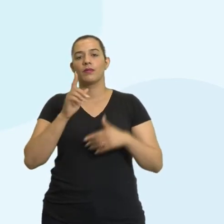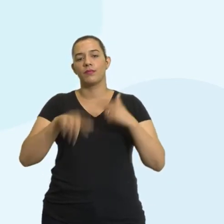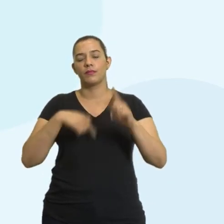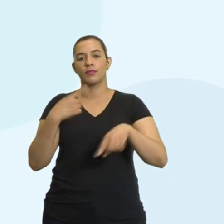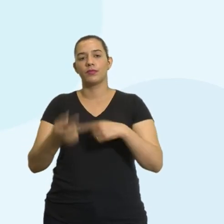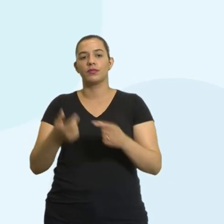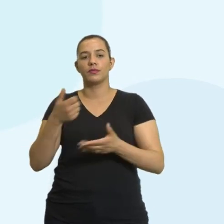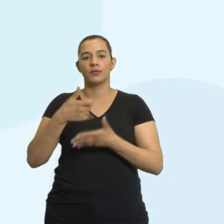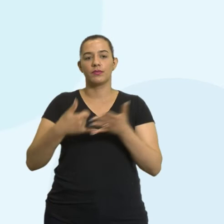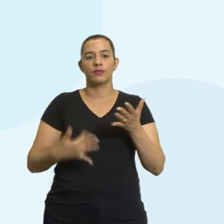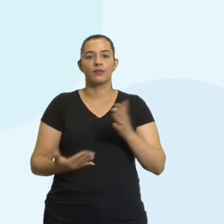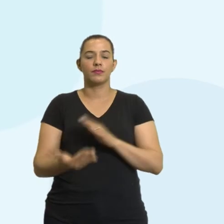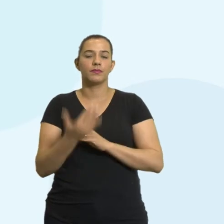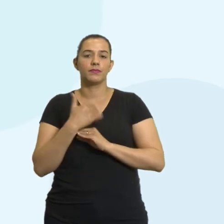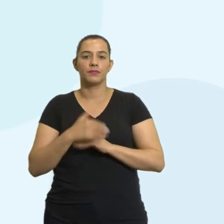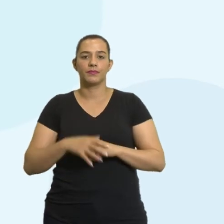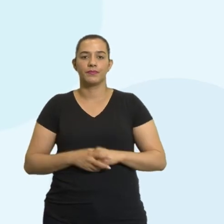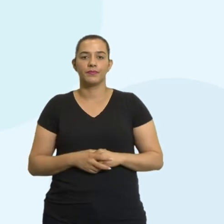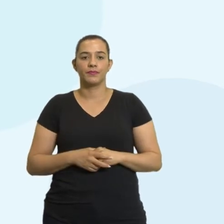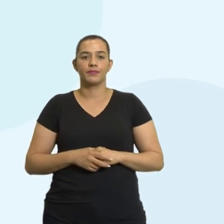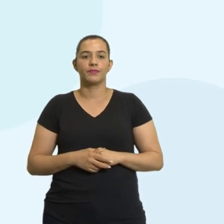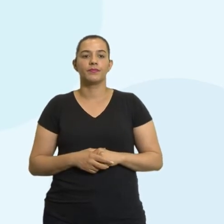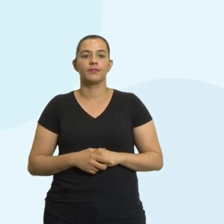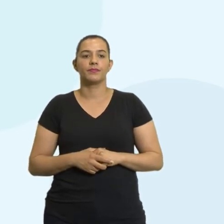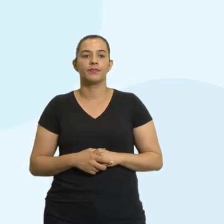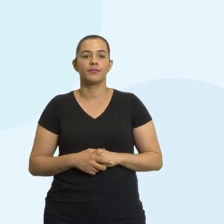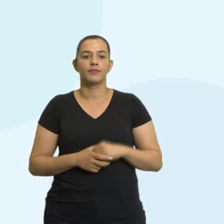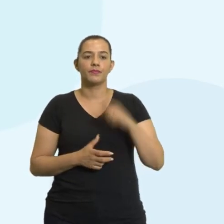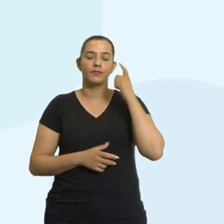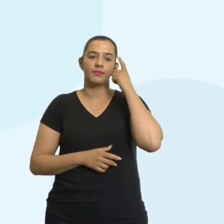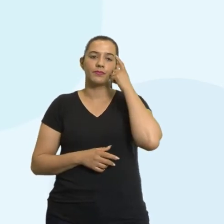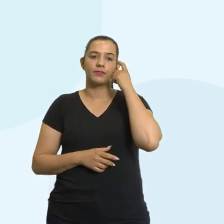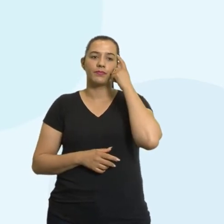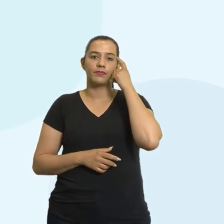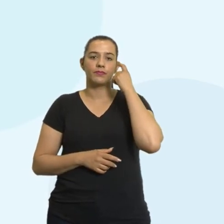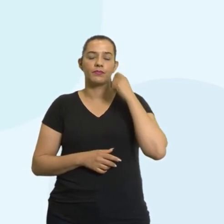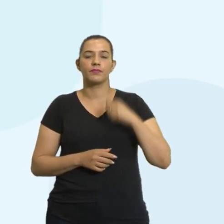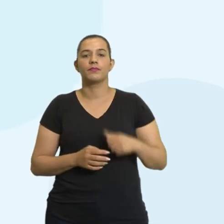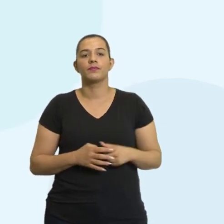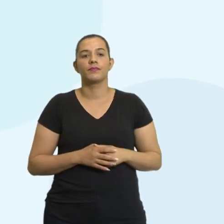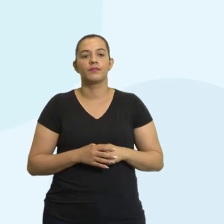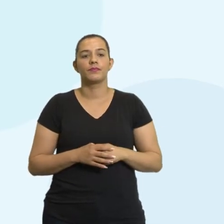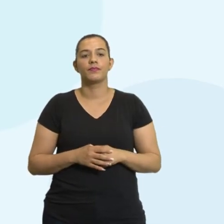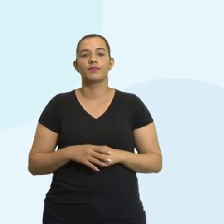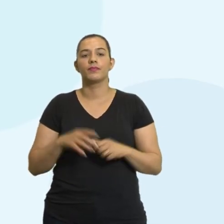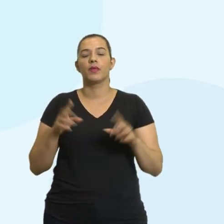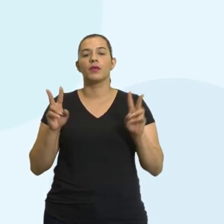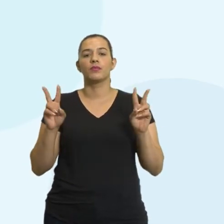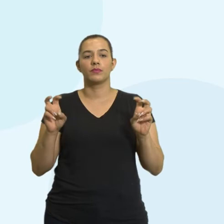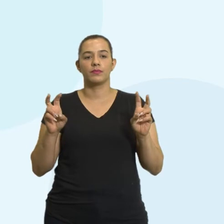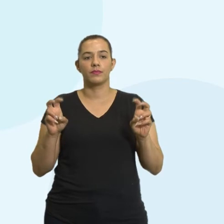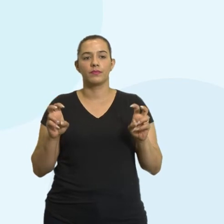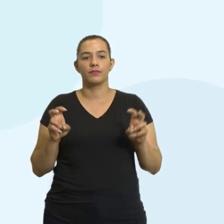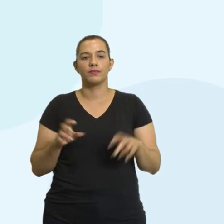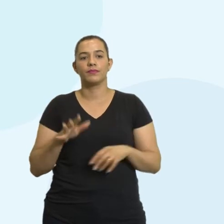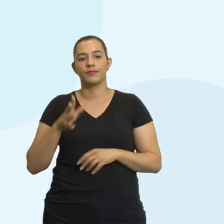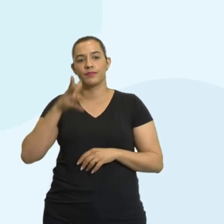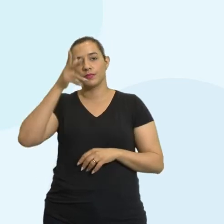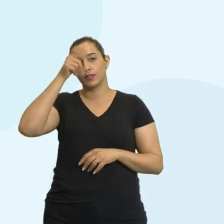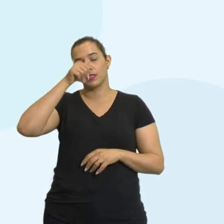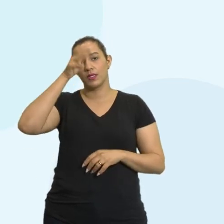as contribuições, tá? Bom, então a partir do título, gente, O Galo e a